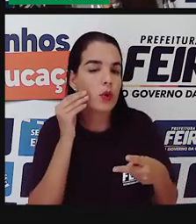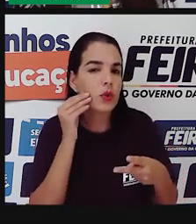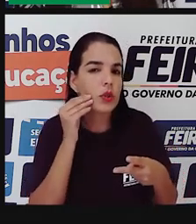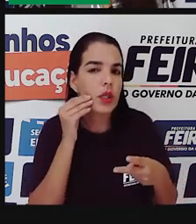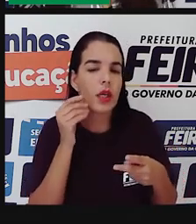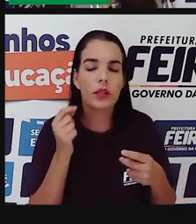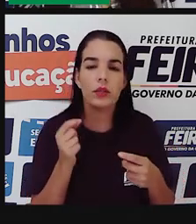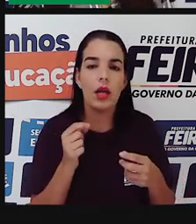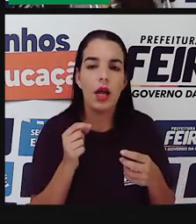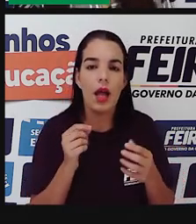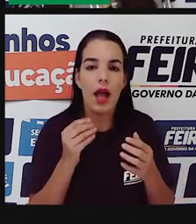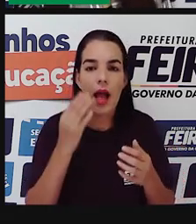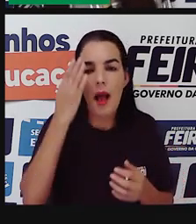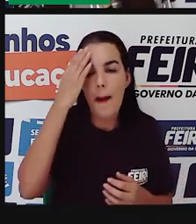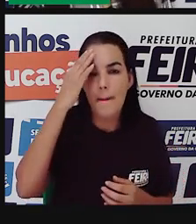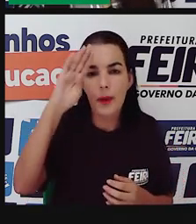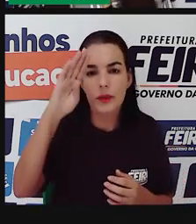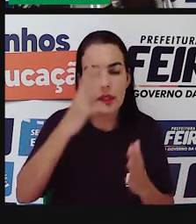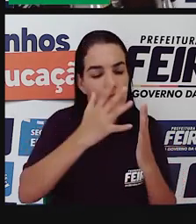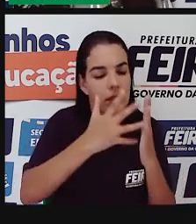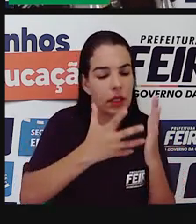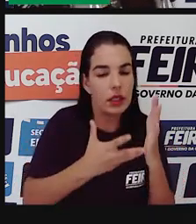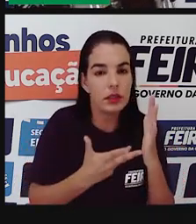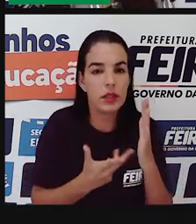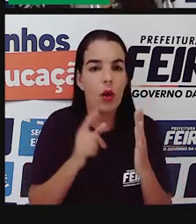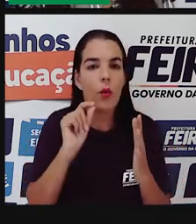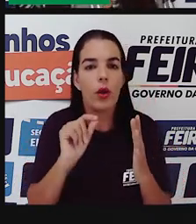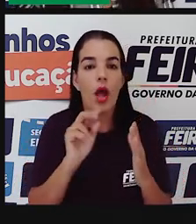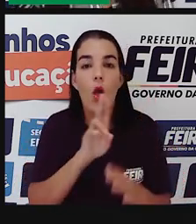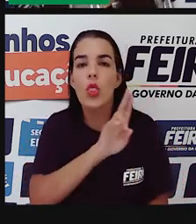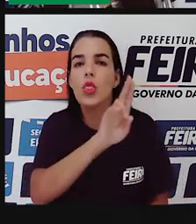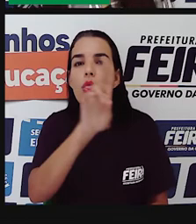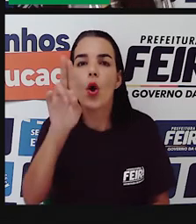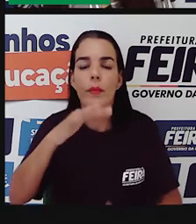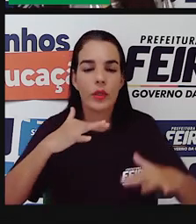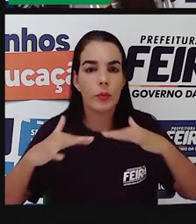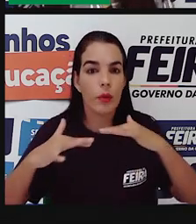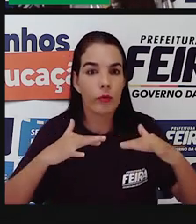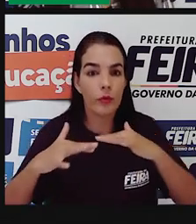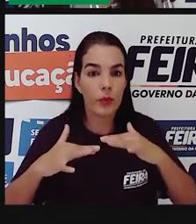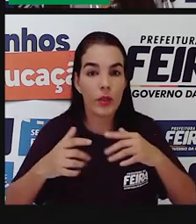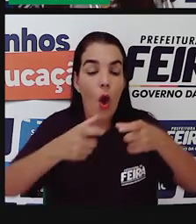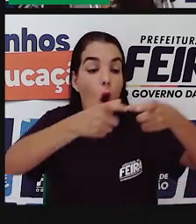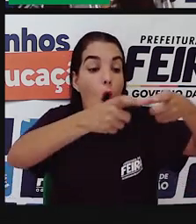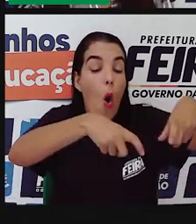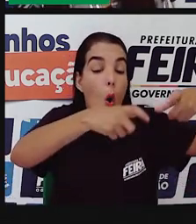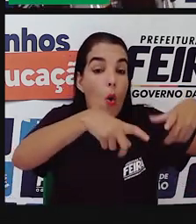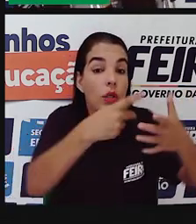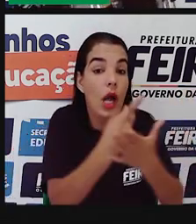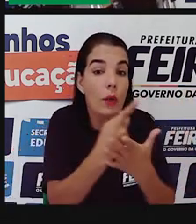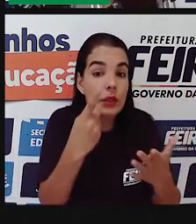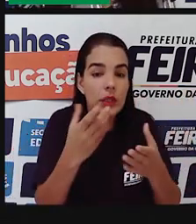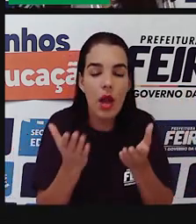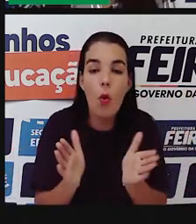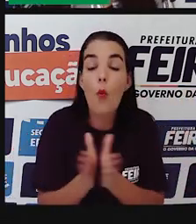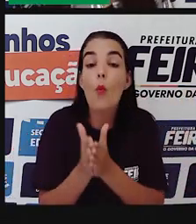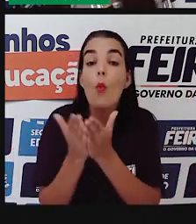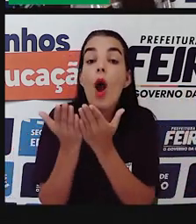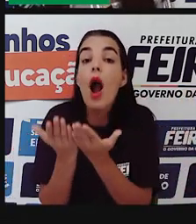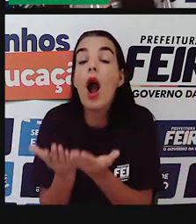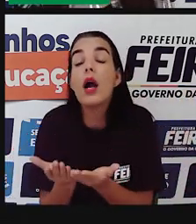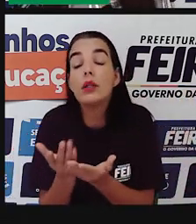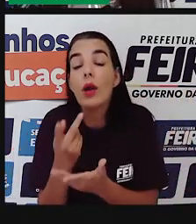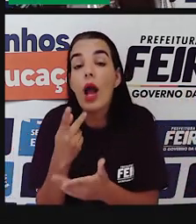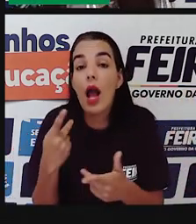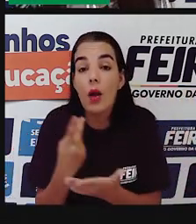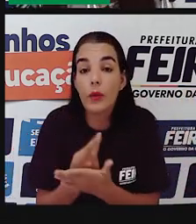aspectos importantes, como o nome da revolta, onde essa revolta aconteceu, quando ela